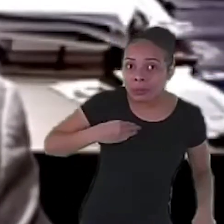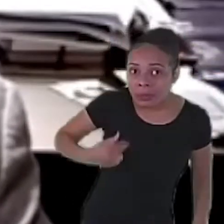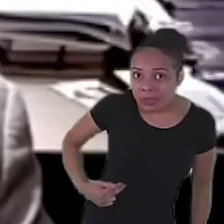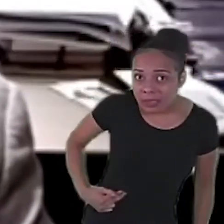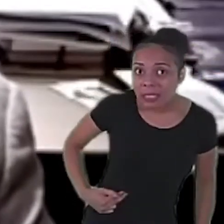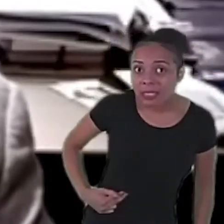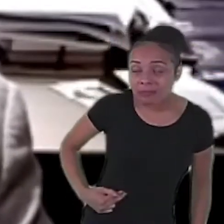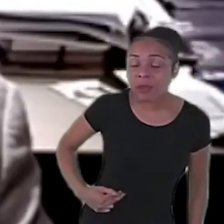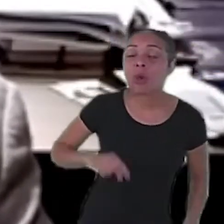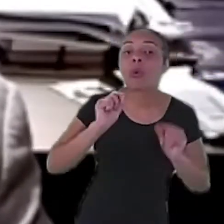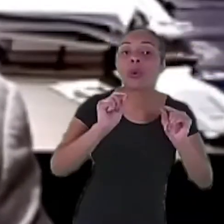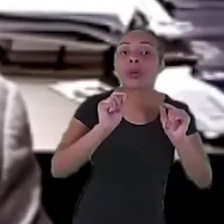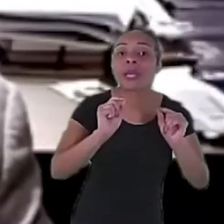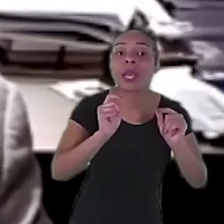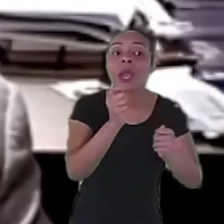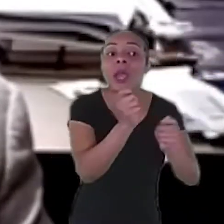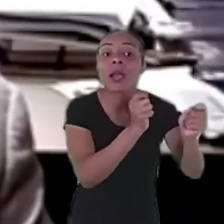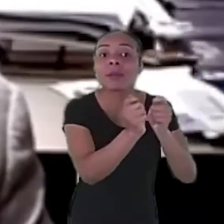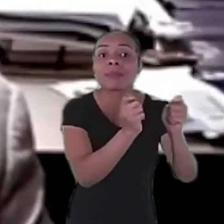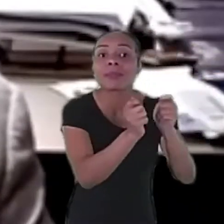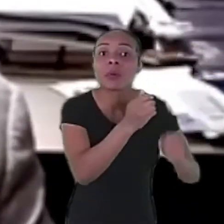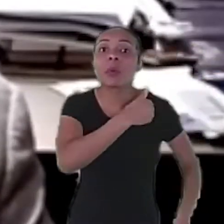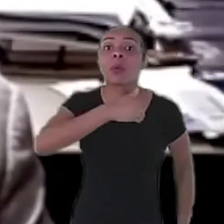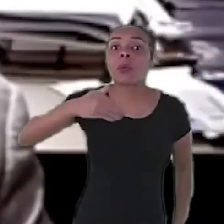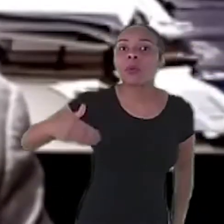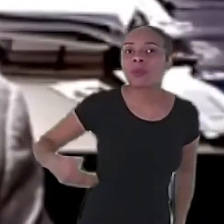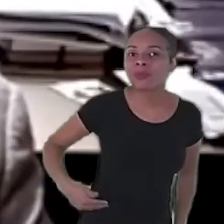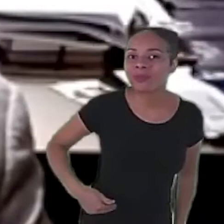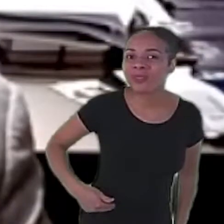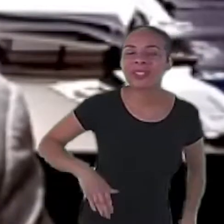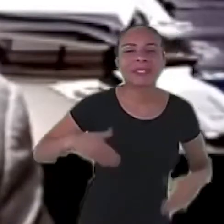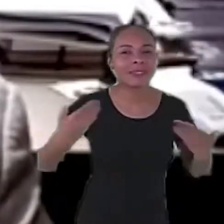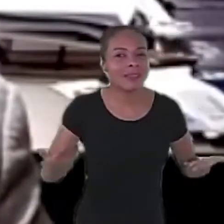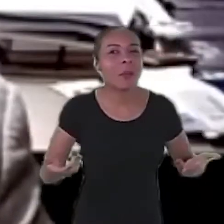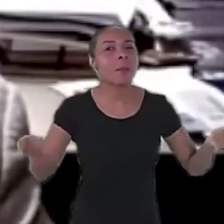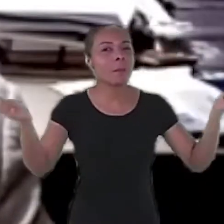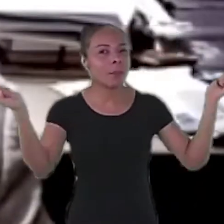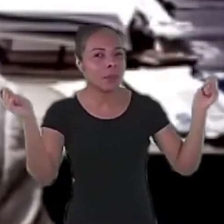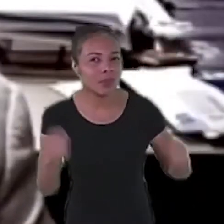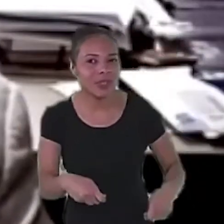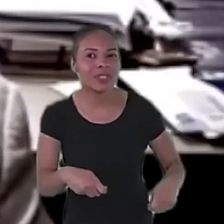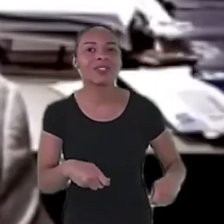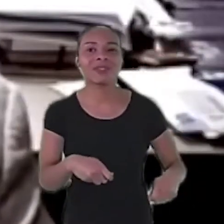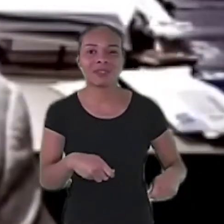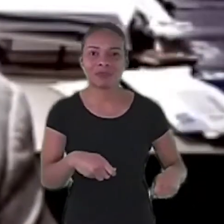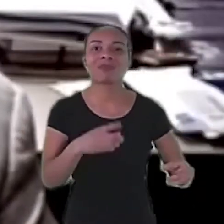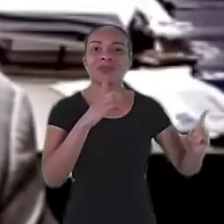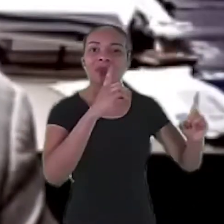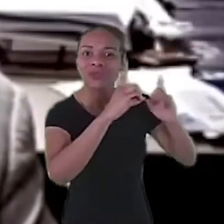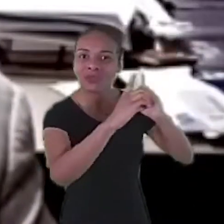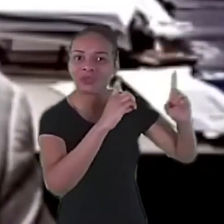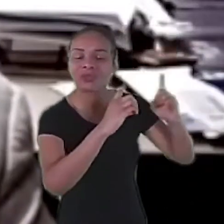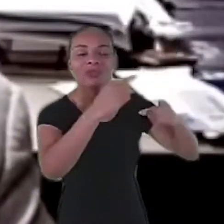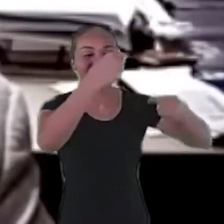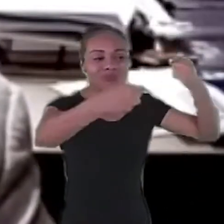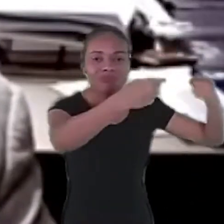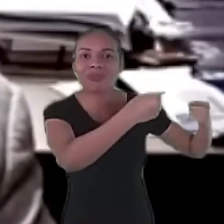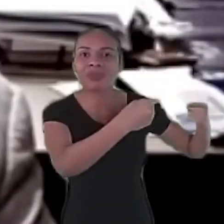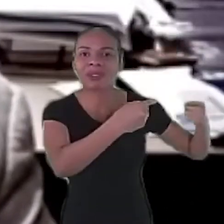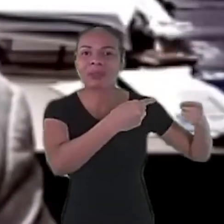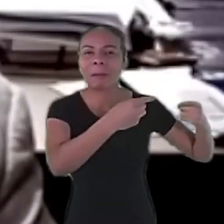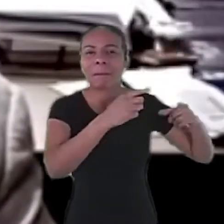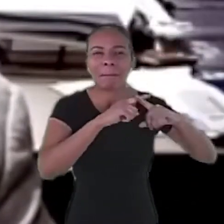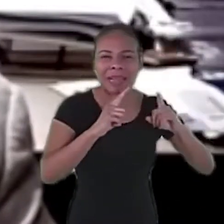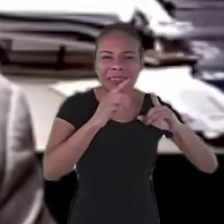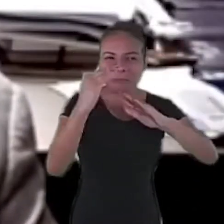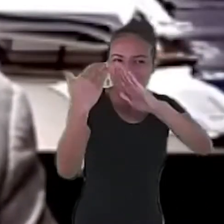controle público e, portanto, se pode discutir, mas favela não se constrói. É óbvio que é um governo autoritário, um